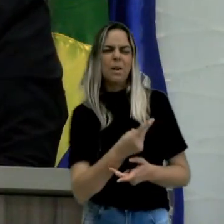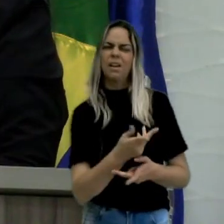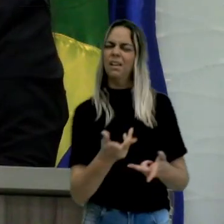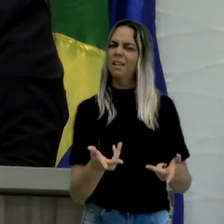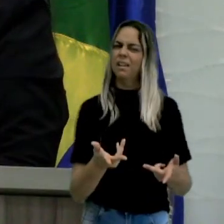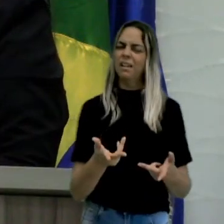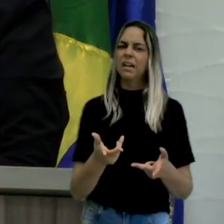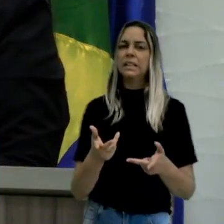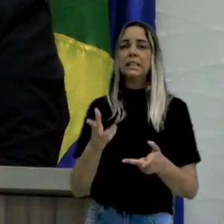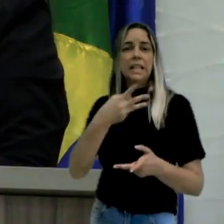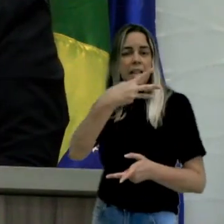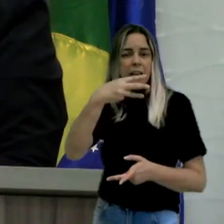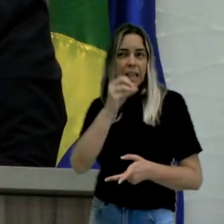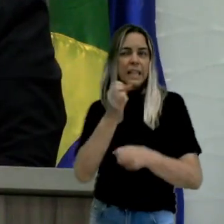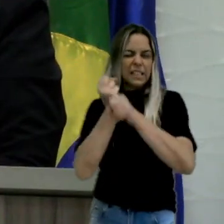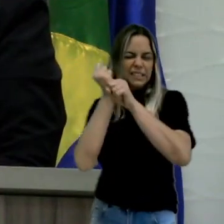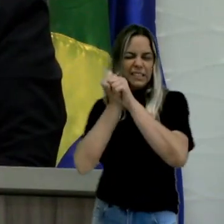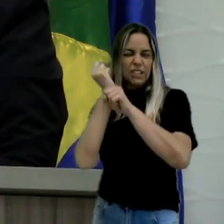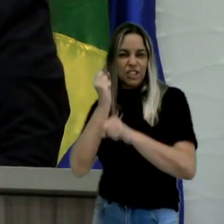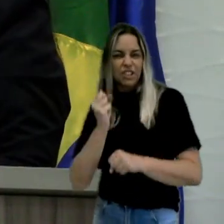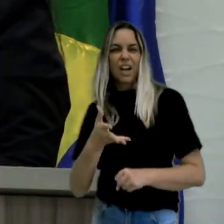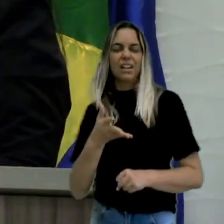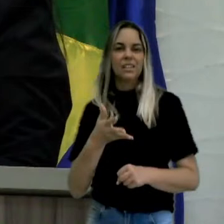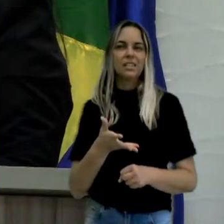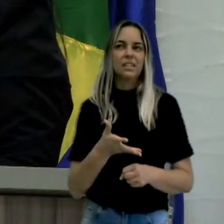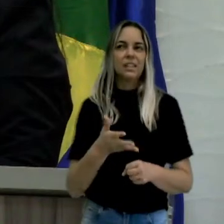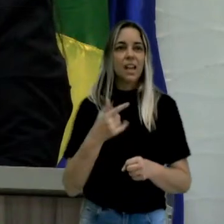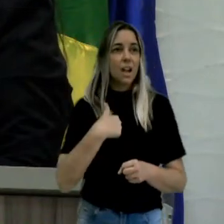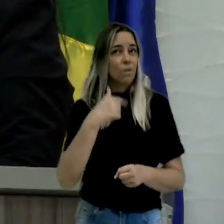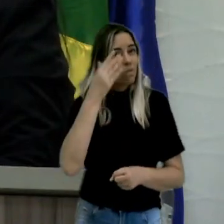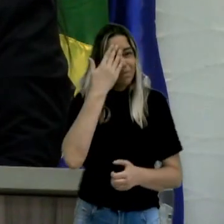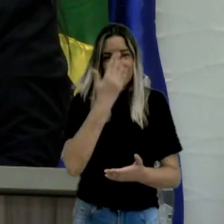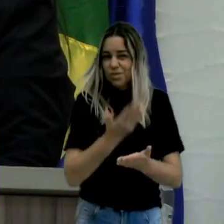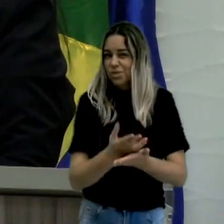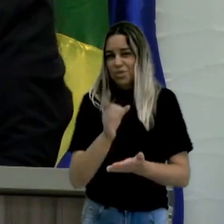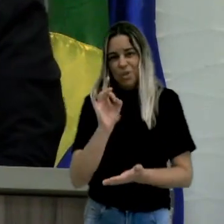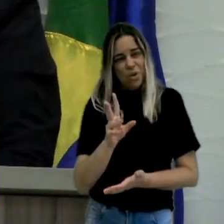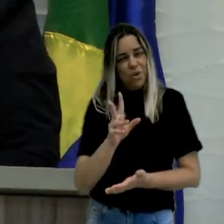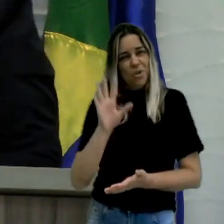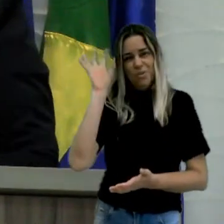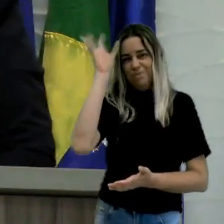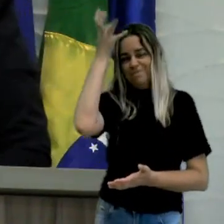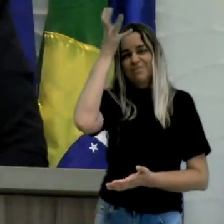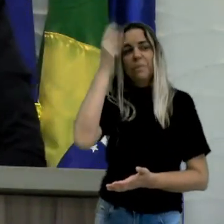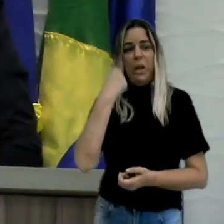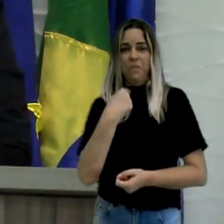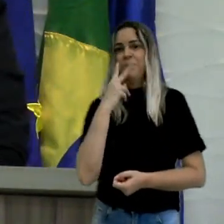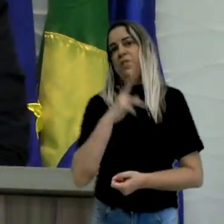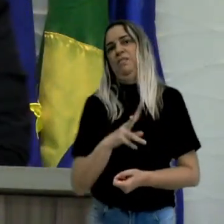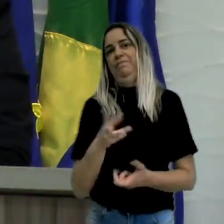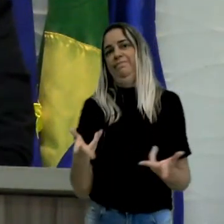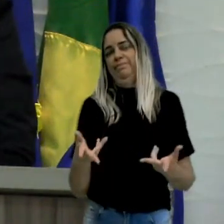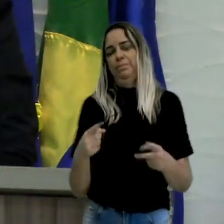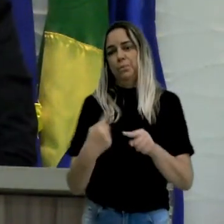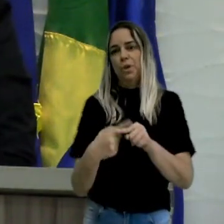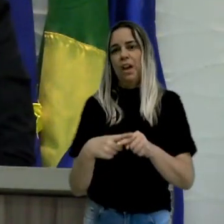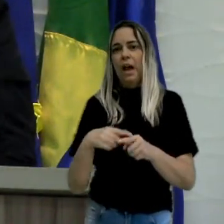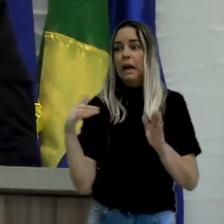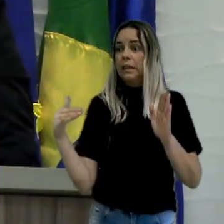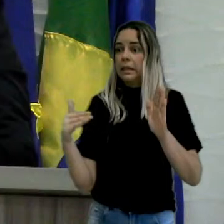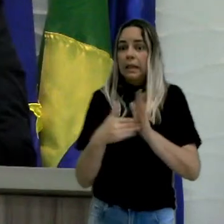mesmo, particularmente, eu só acredito que a Compesa vai resolver alguma coisa quando eu ver. Porque até o momento, eu não estou vendo